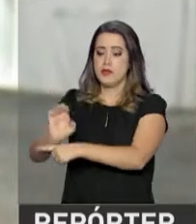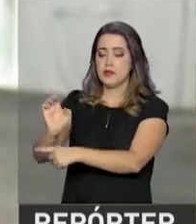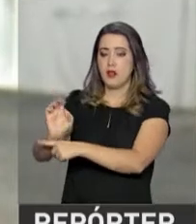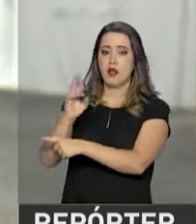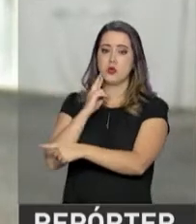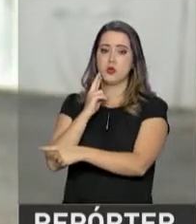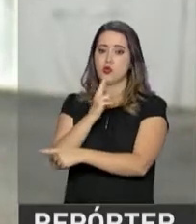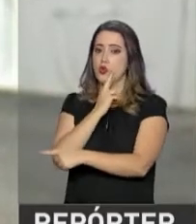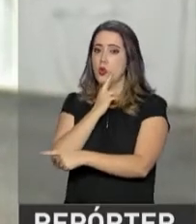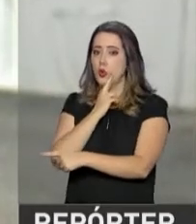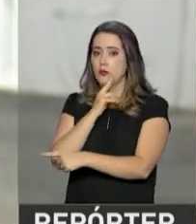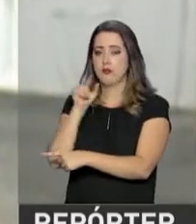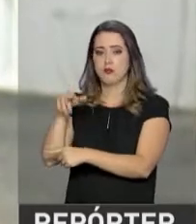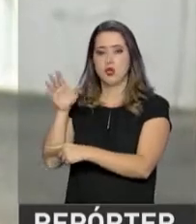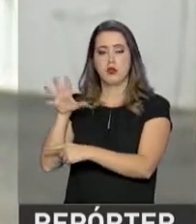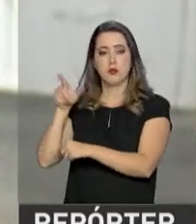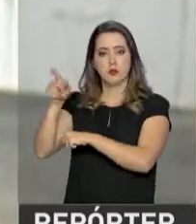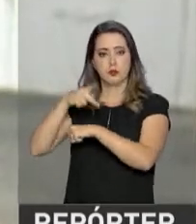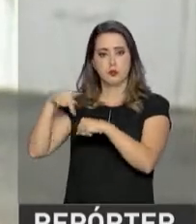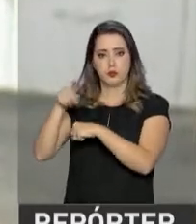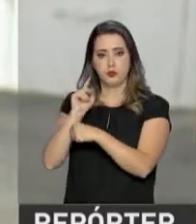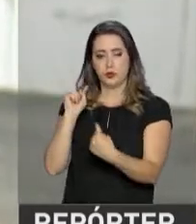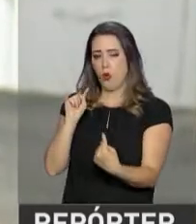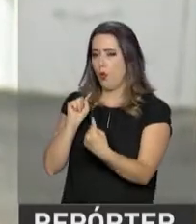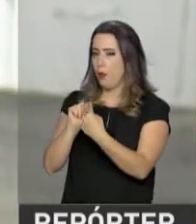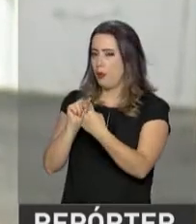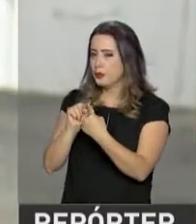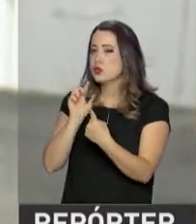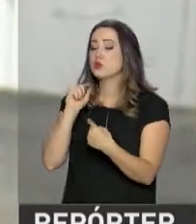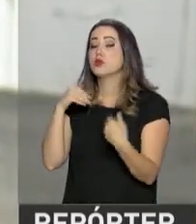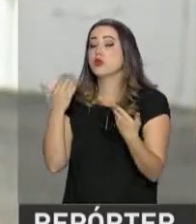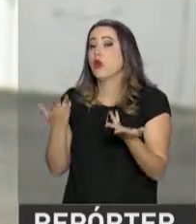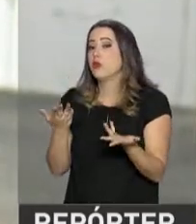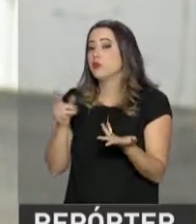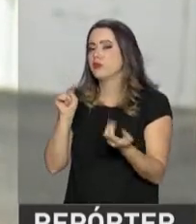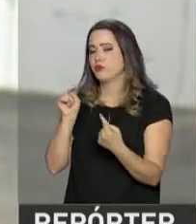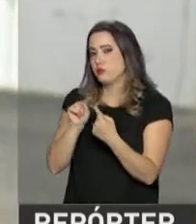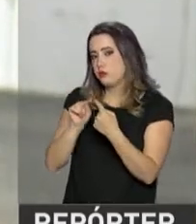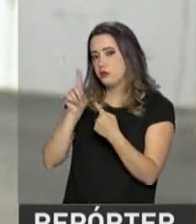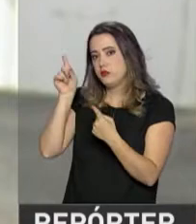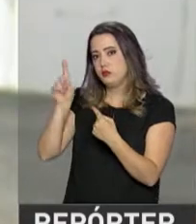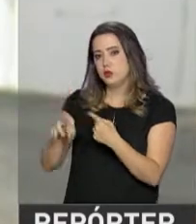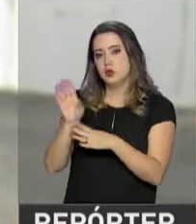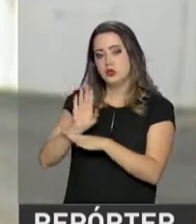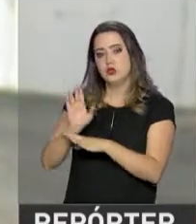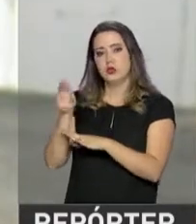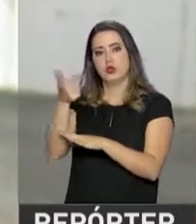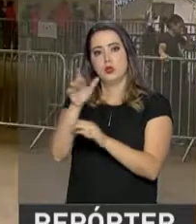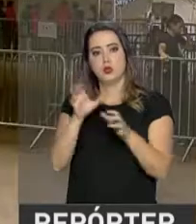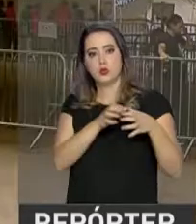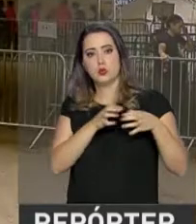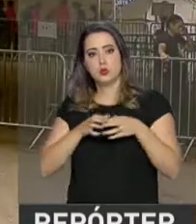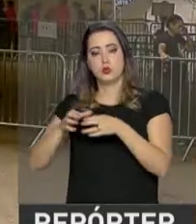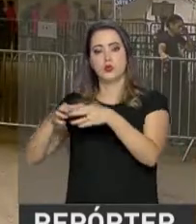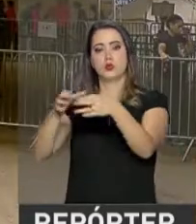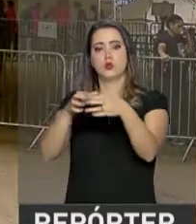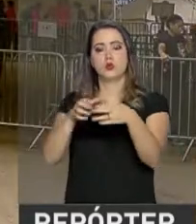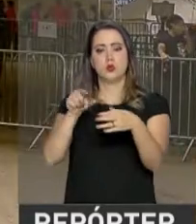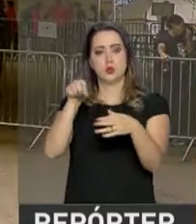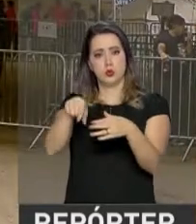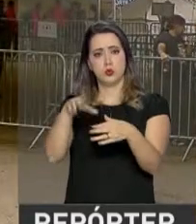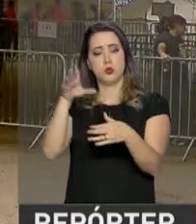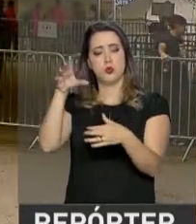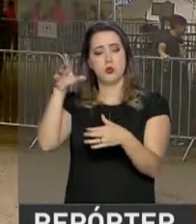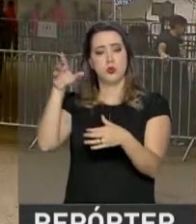o país. A Operação Acolhida, ela visa apoiar, né, outras esferas do Estado no abrigamento